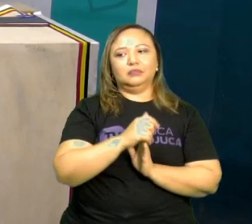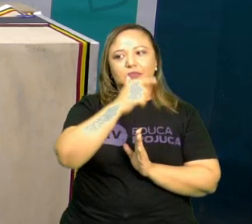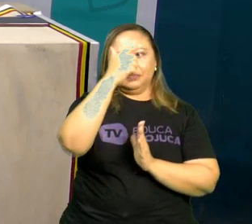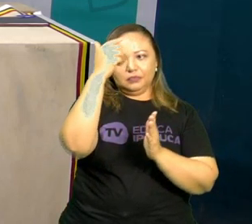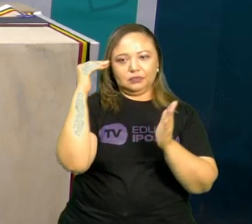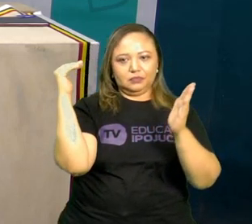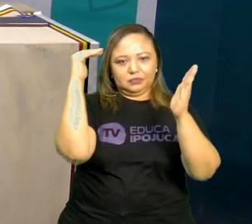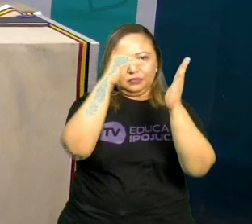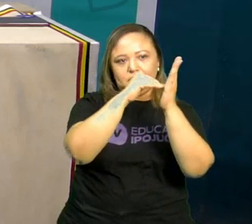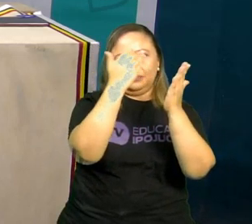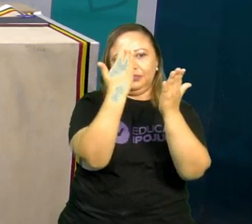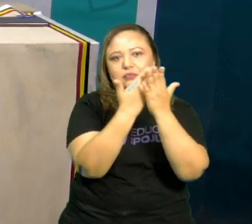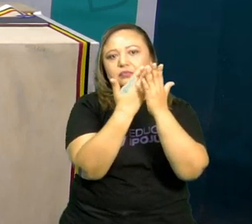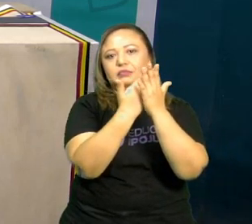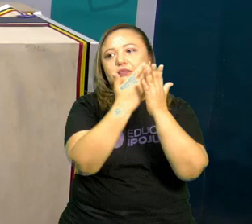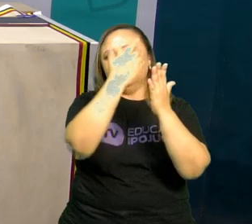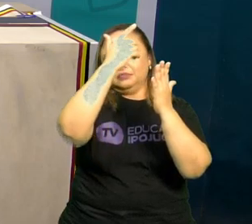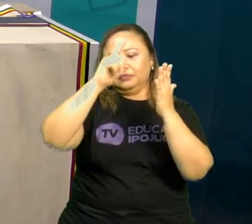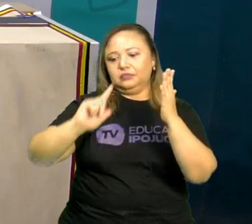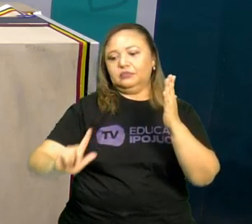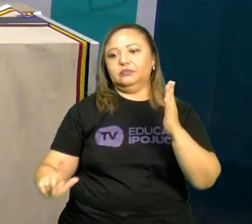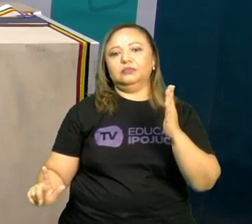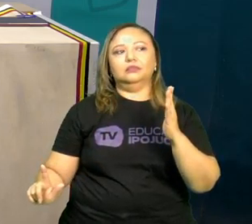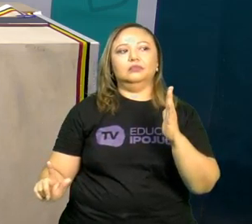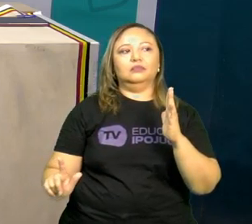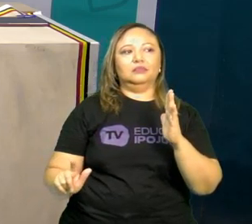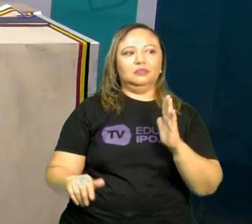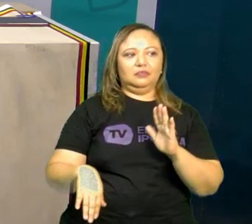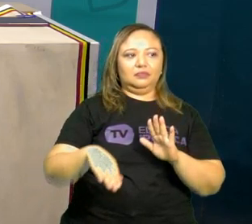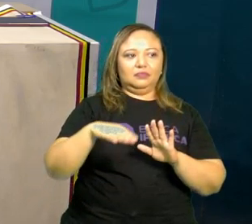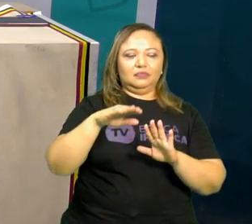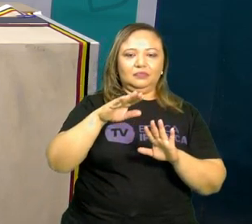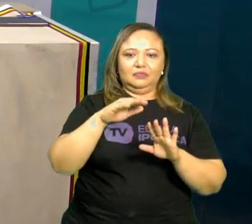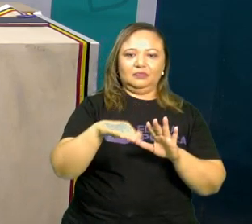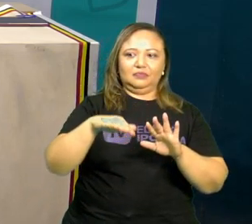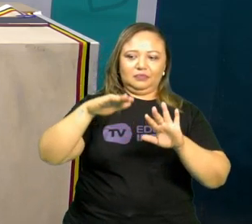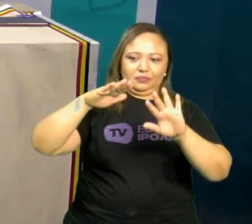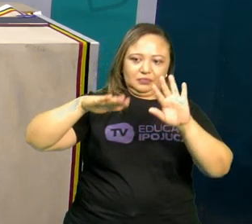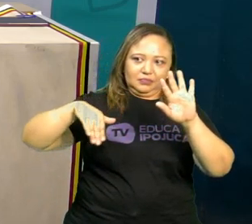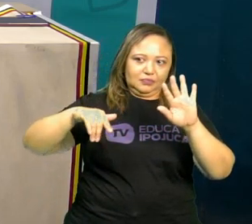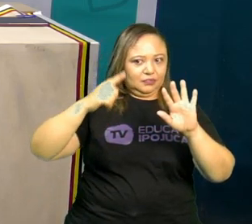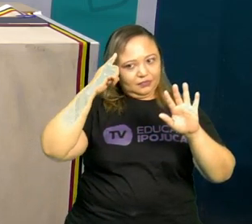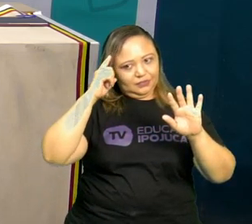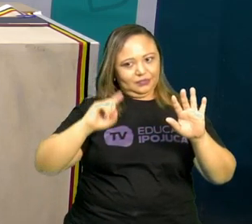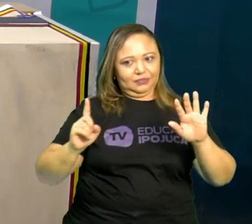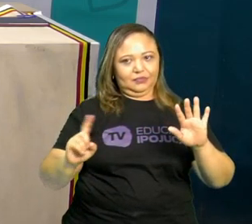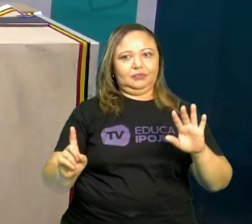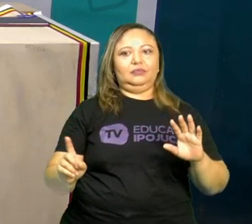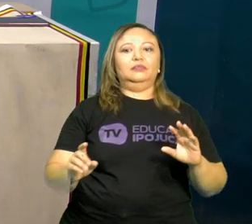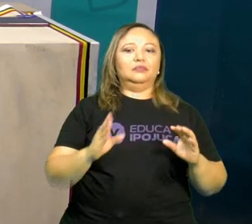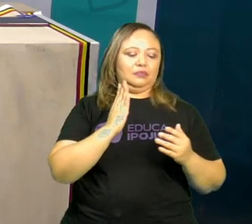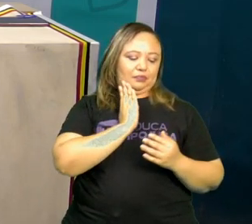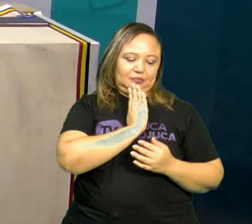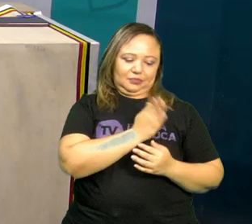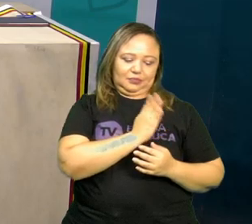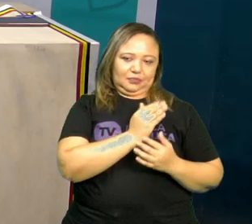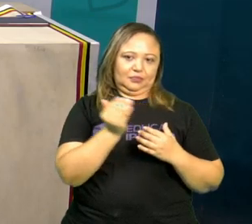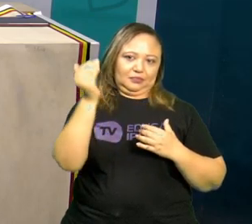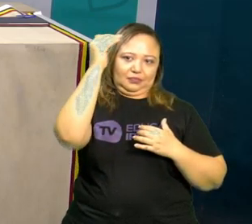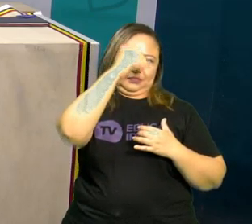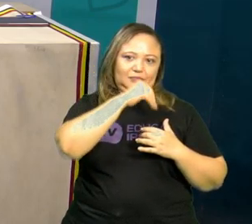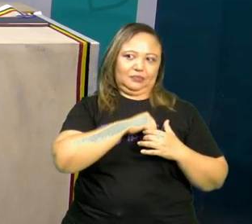e aí uma não sabe nadar mas tem vocês guardado aqui ó no coração tá